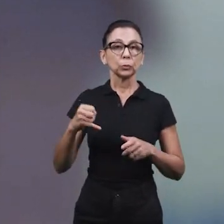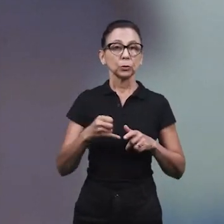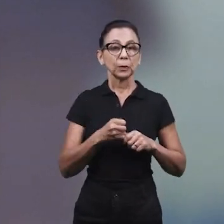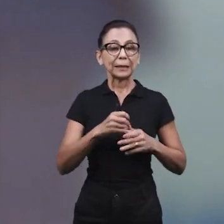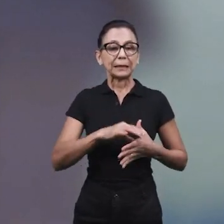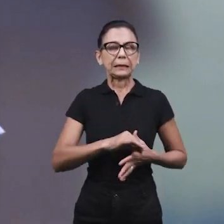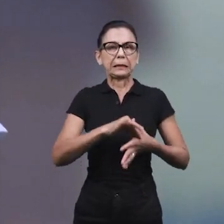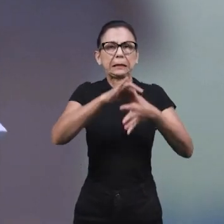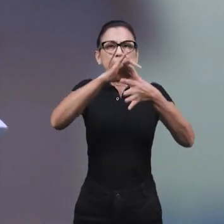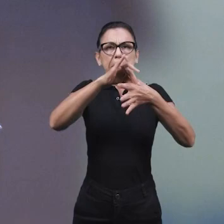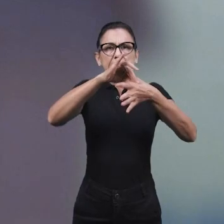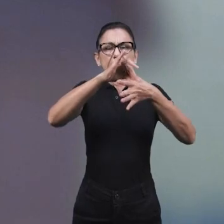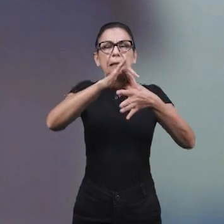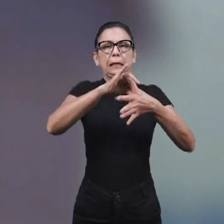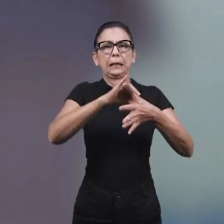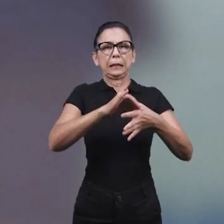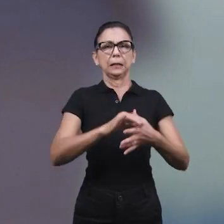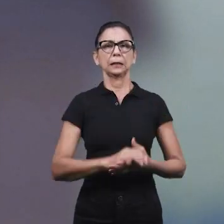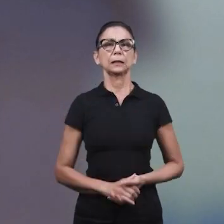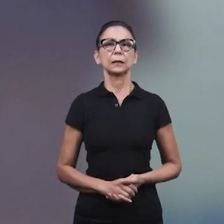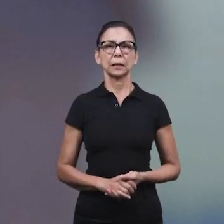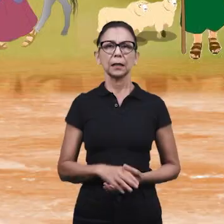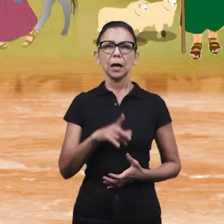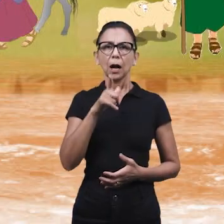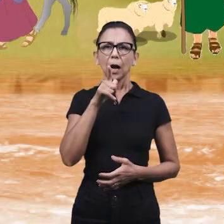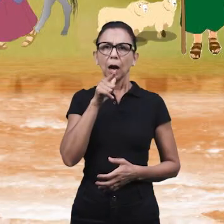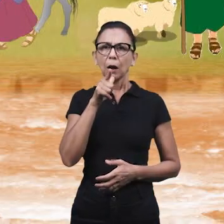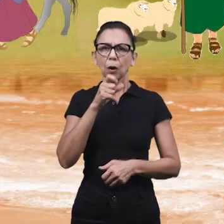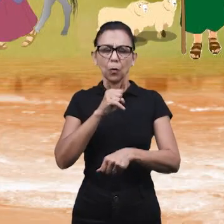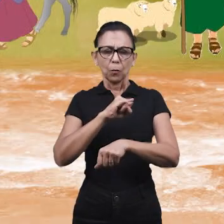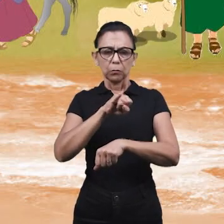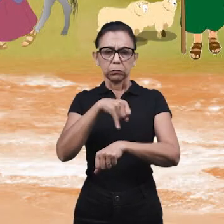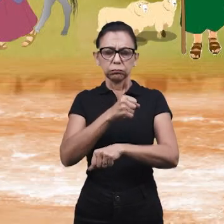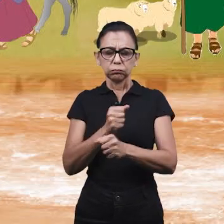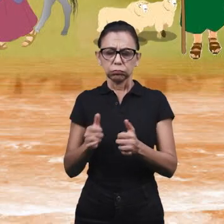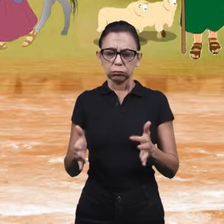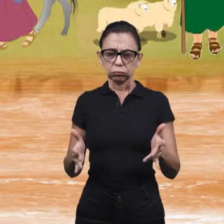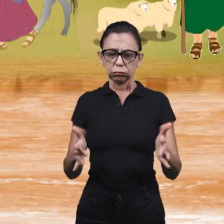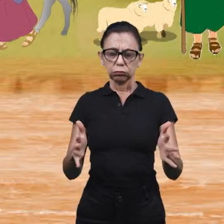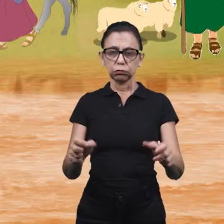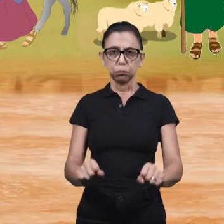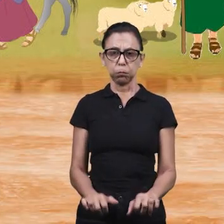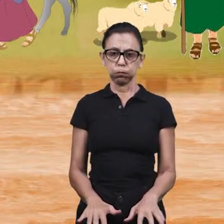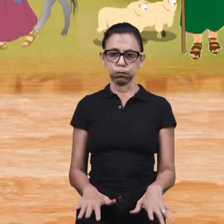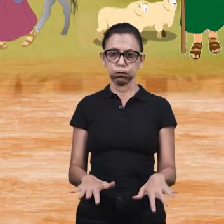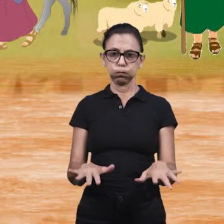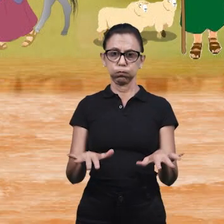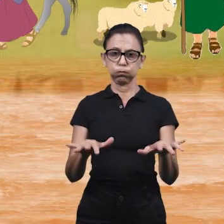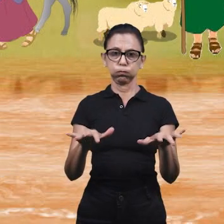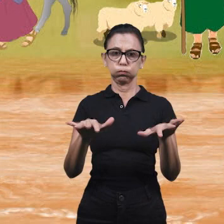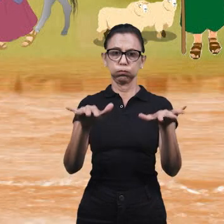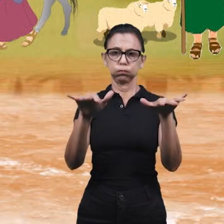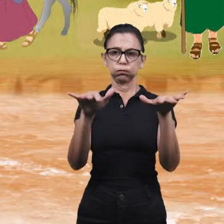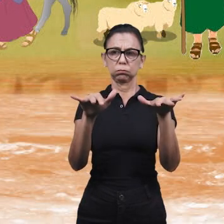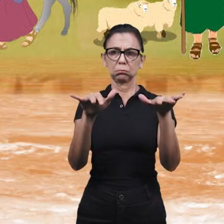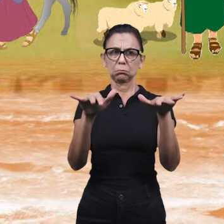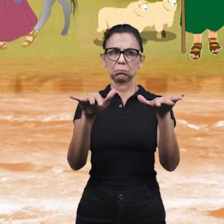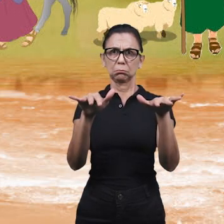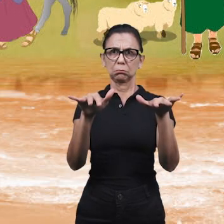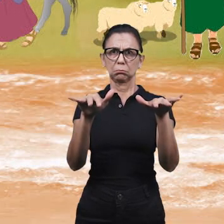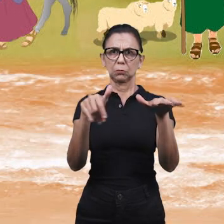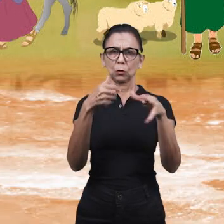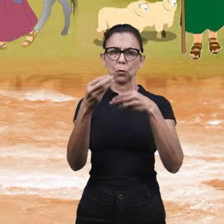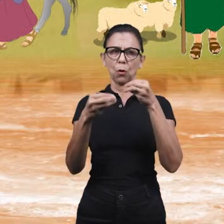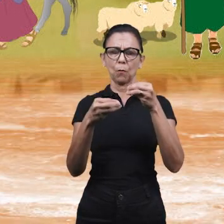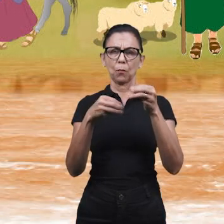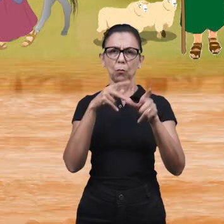perto do Rio Jordão. Era tempo de cheia do rio, então como atravessar para o outro lado? Não existiam pontes